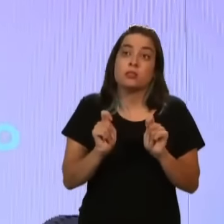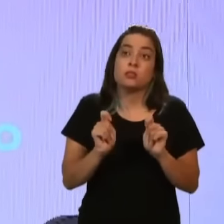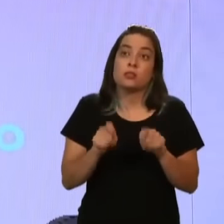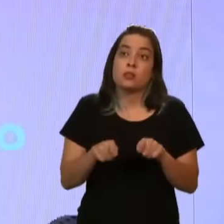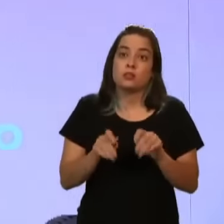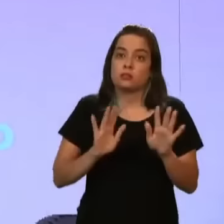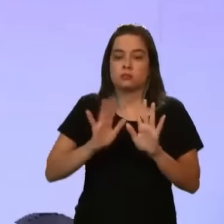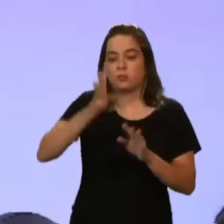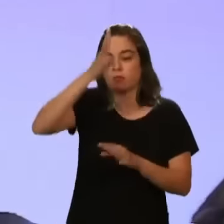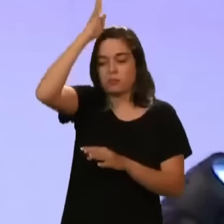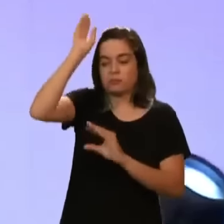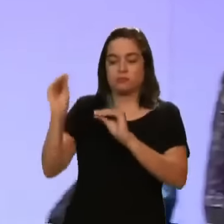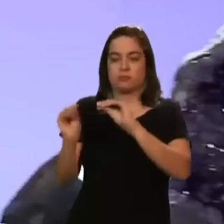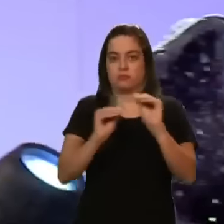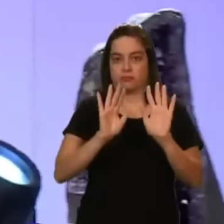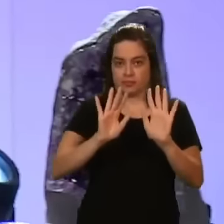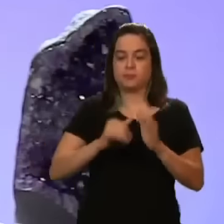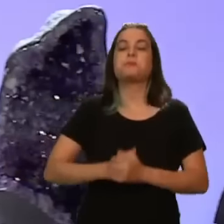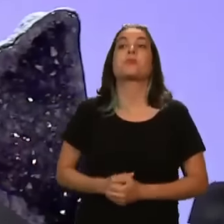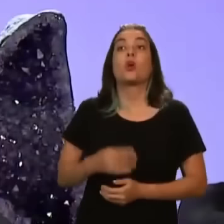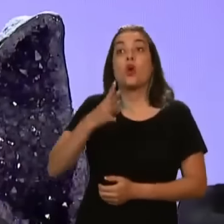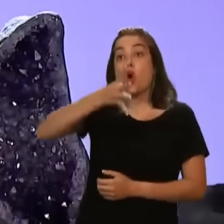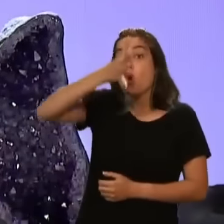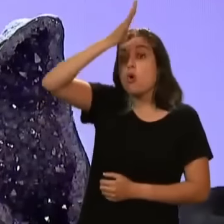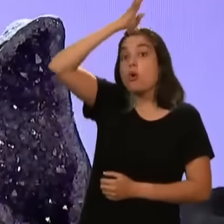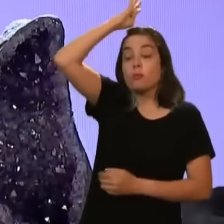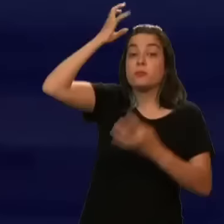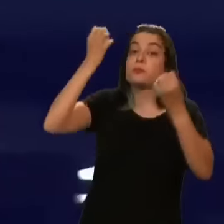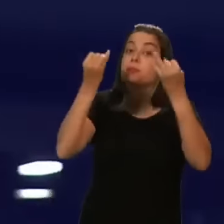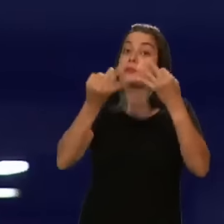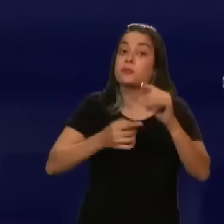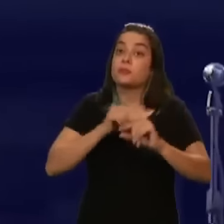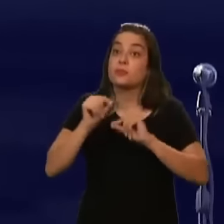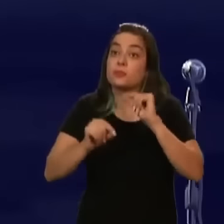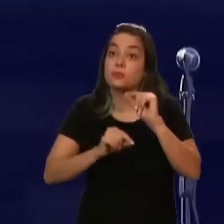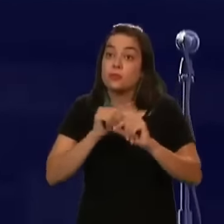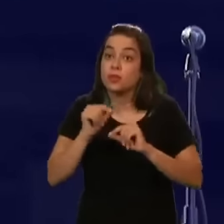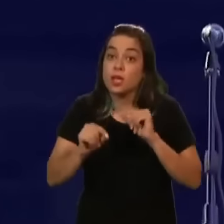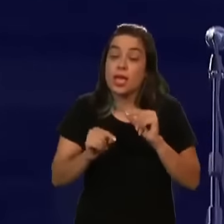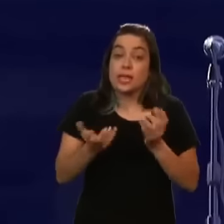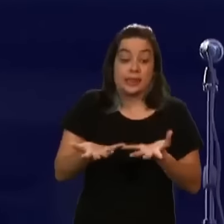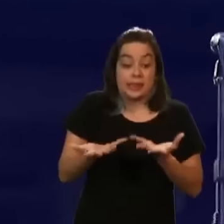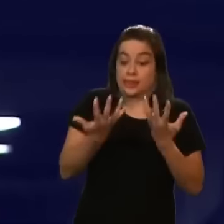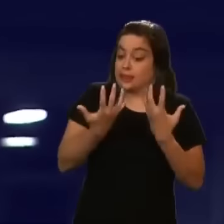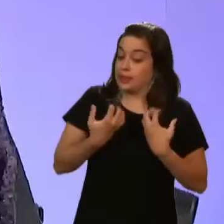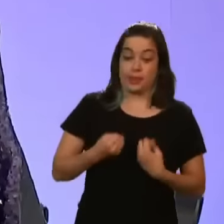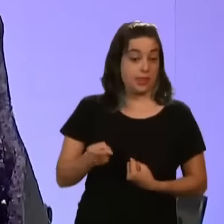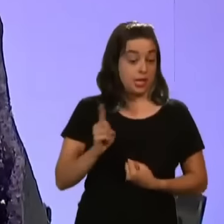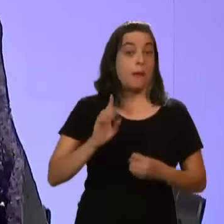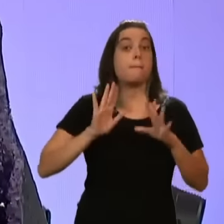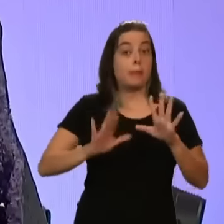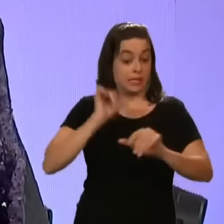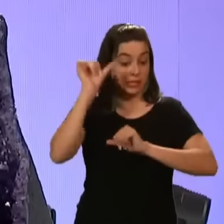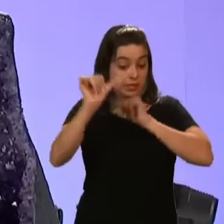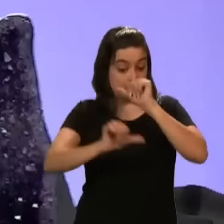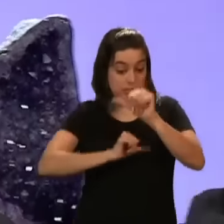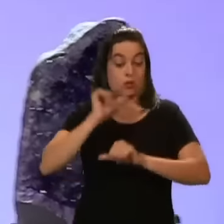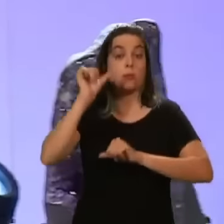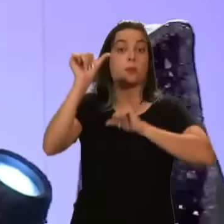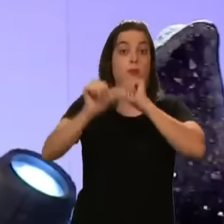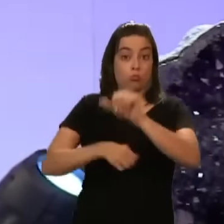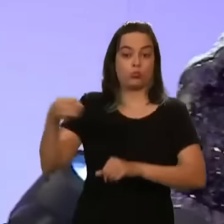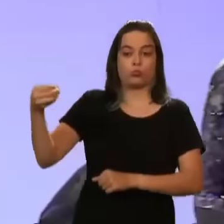Não, já estou lá em Romanos. Em Romanos diz assim, né? Não vos conformeis, mas transformai-vos pela